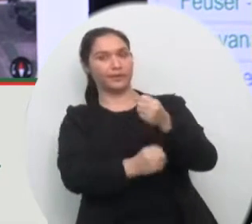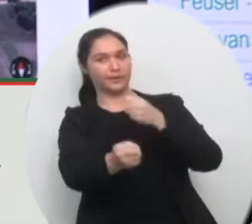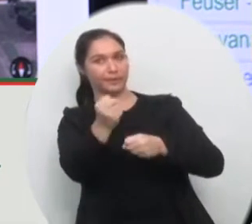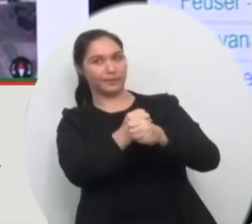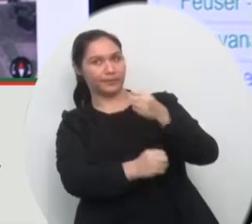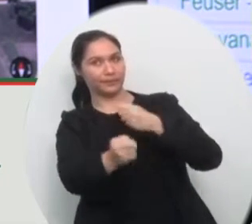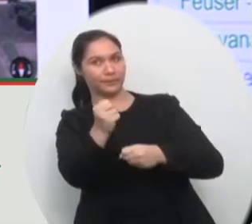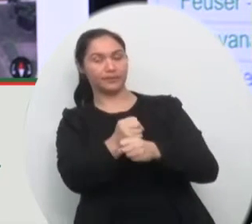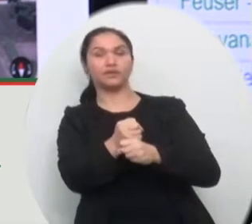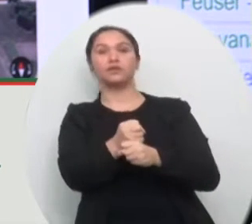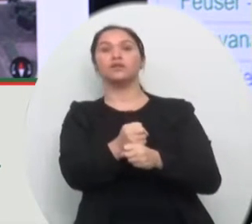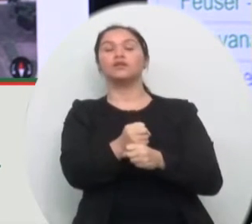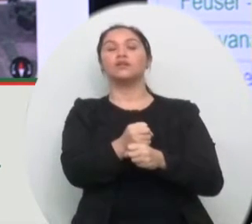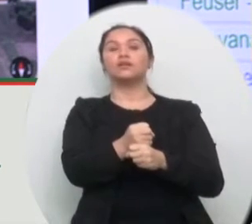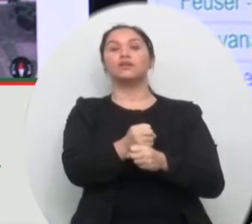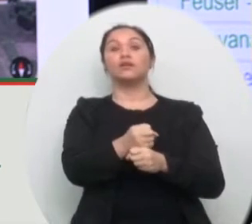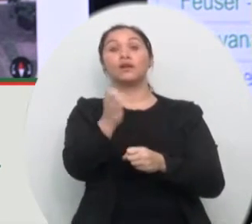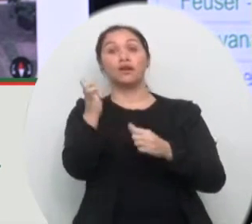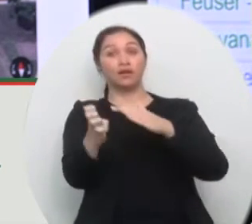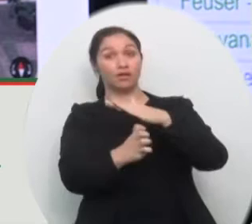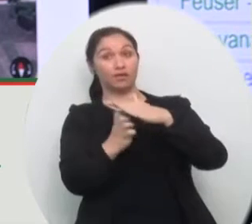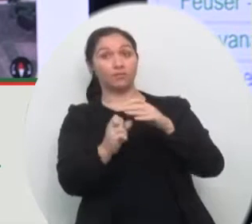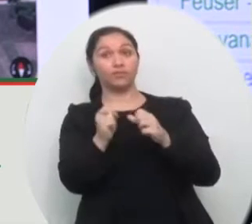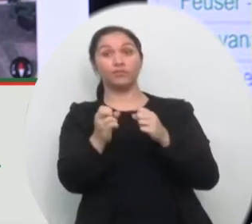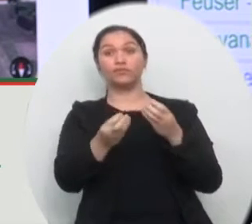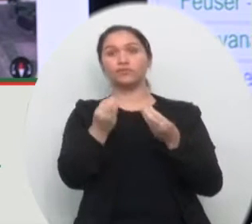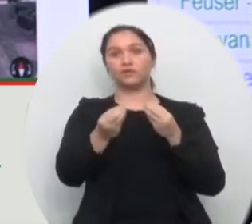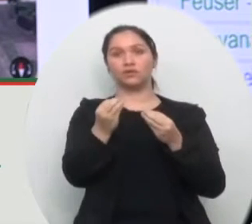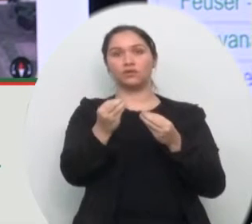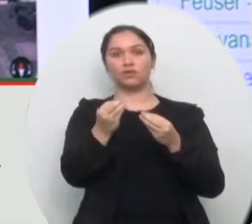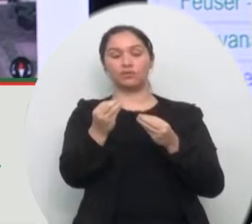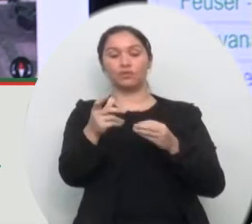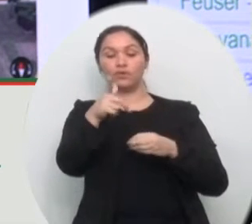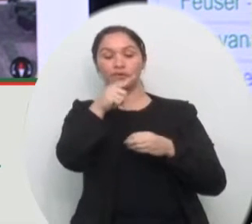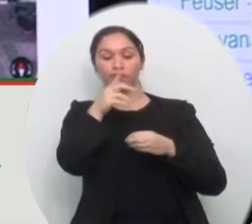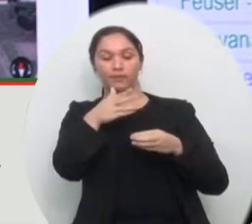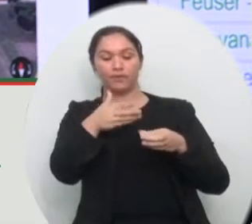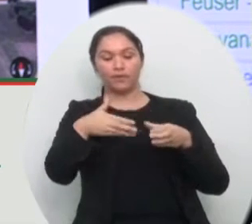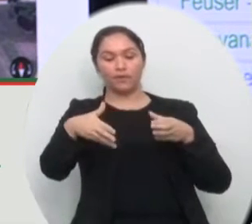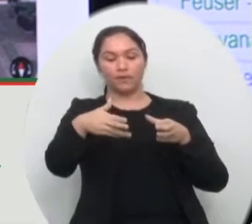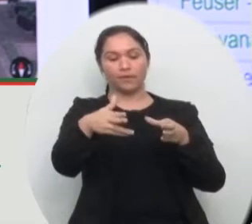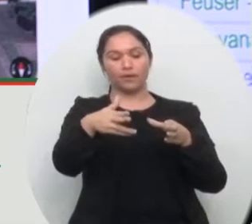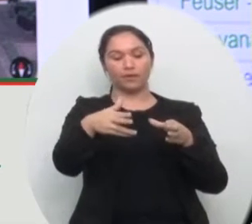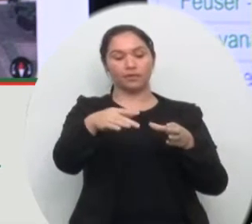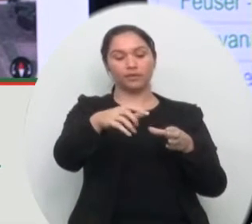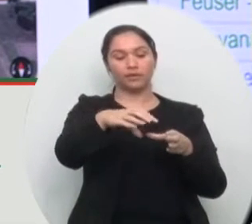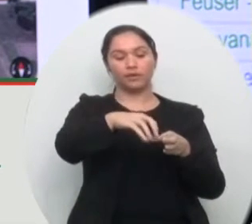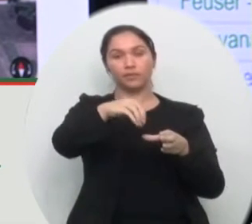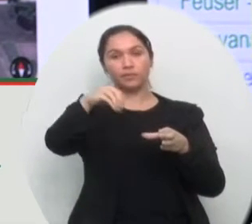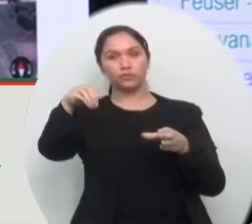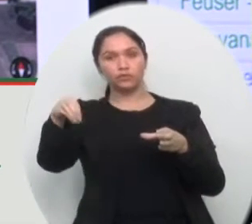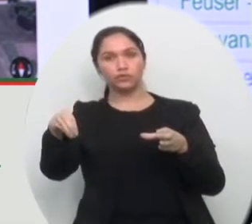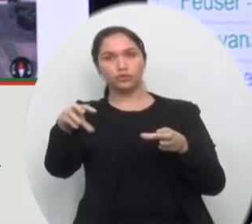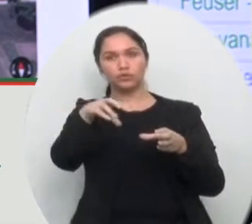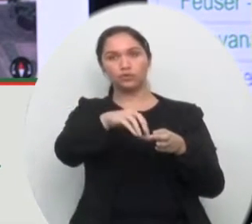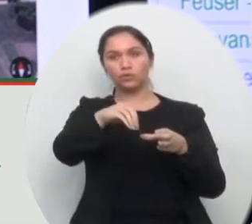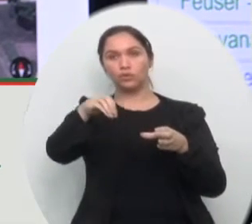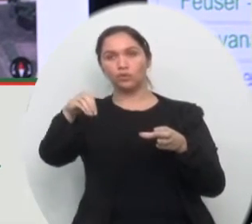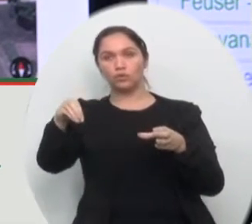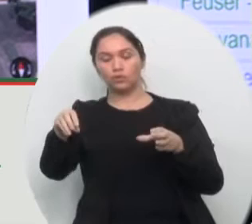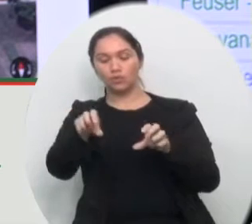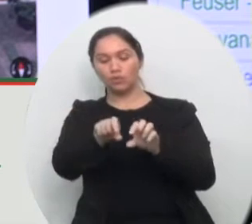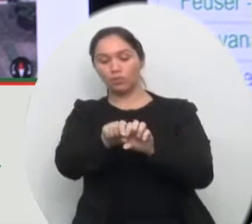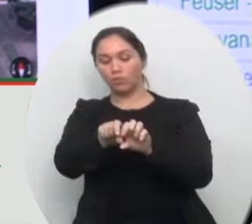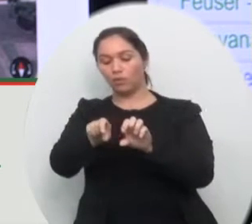a empresa bombeava água para essas duas unidades aqui, ó, dois açudes bem pequenininho mesmo. E daqui era bombeada para esse